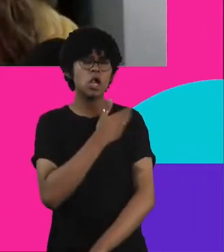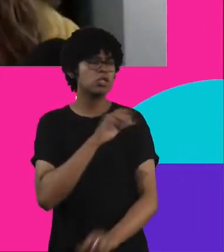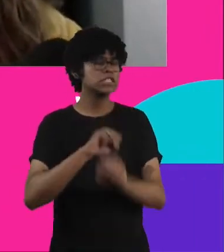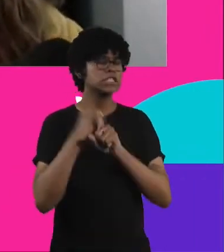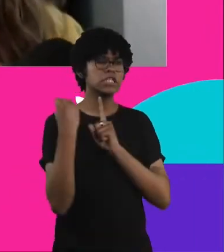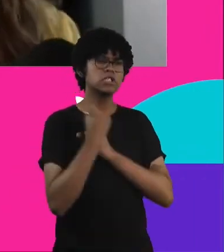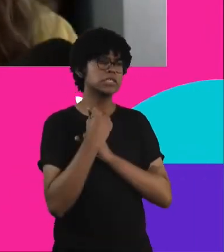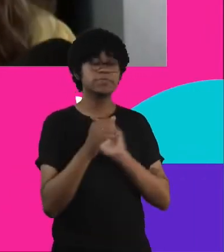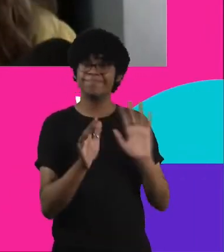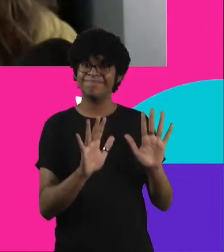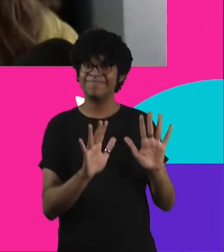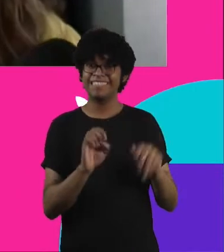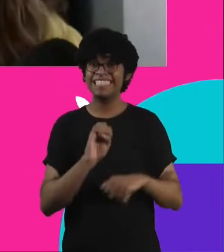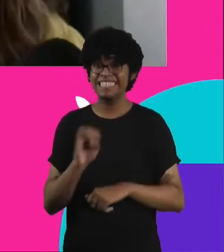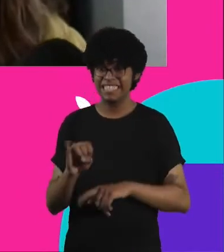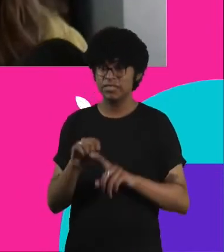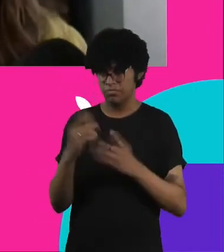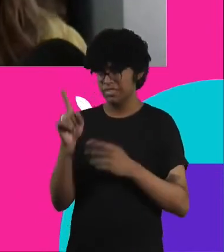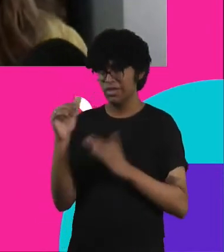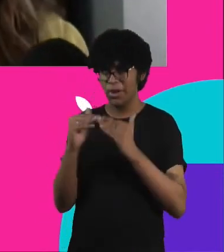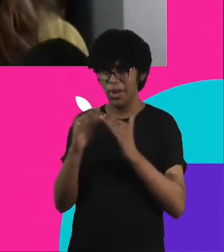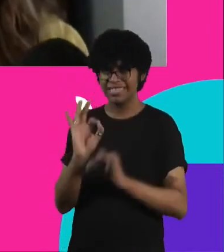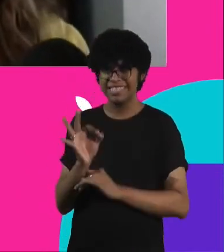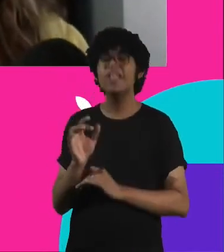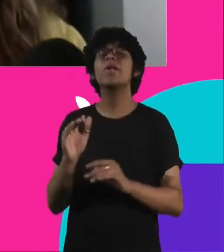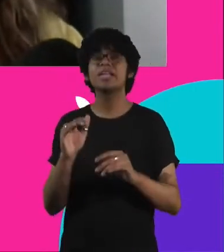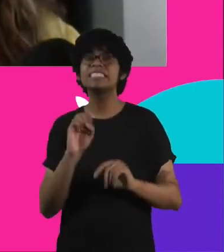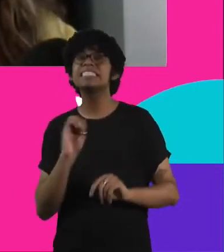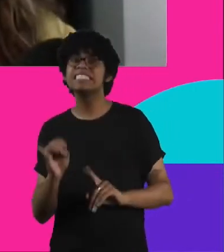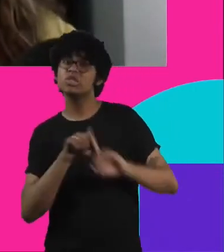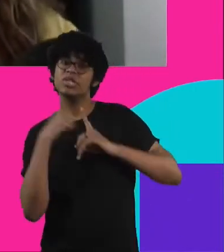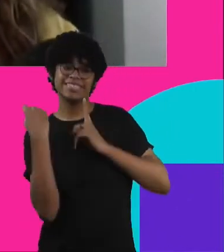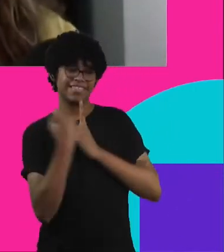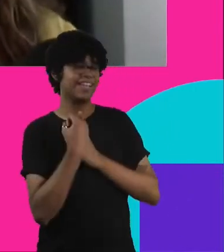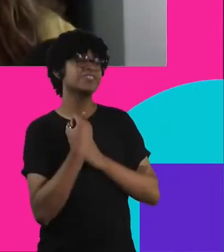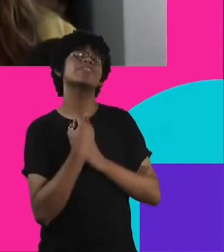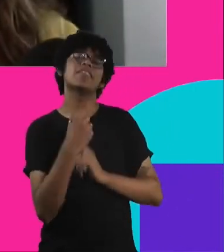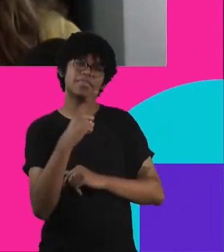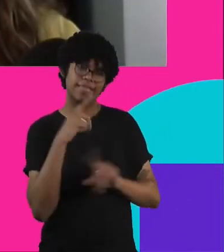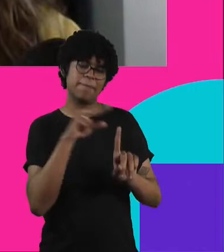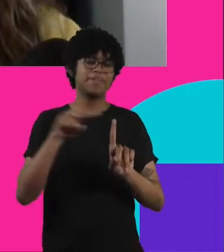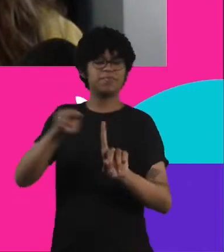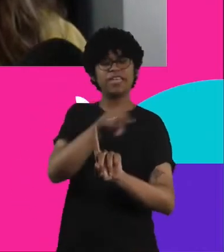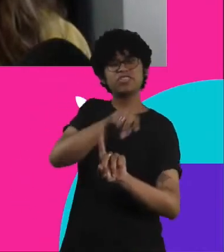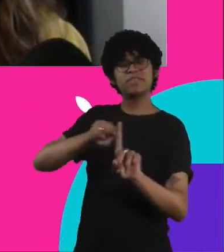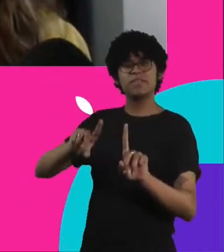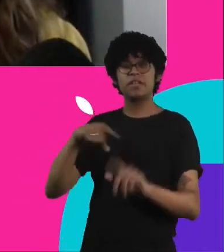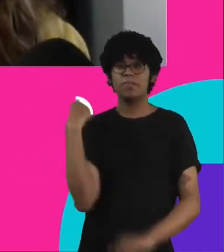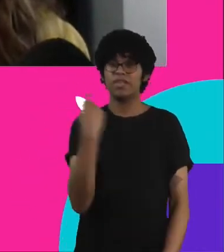sociedade, portanto, eu acredito que você concorda comigo também, né, Débora? Aonde há sociedade, há vieses. Porque nós